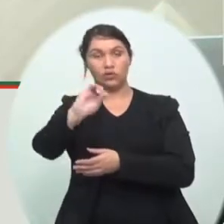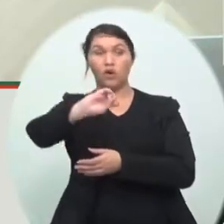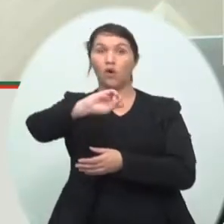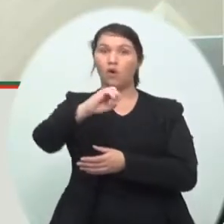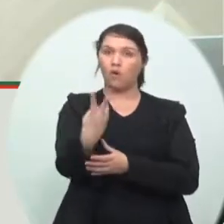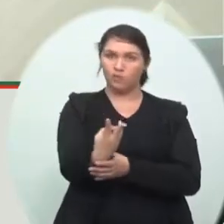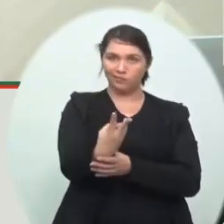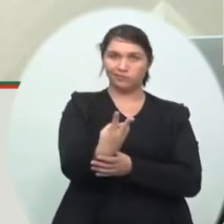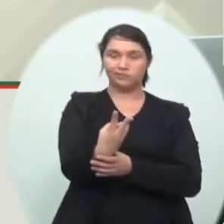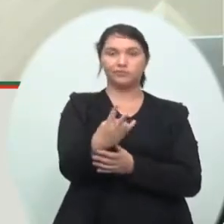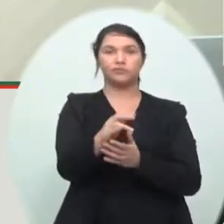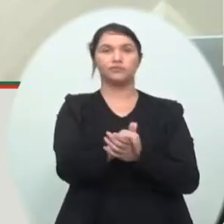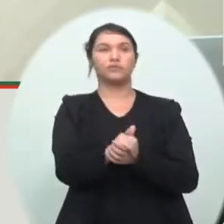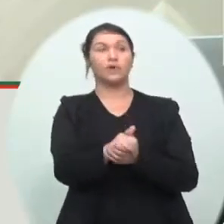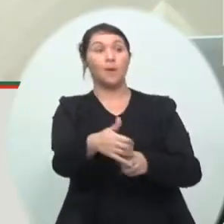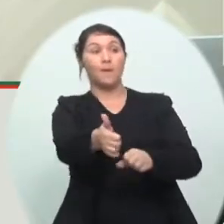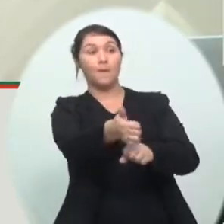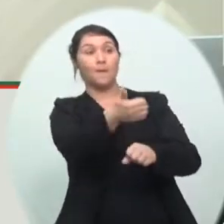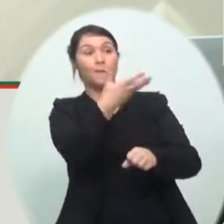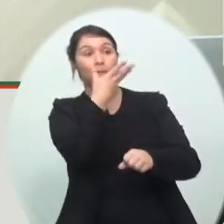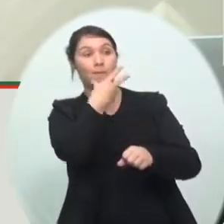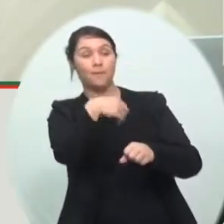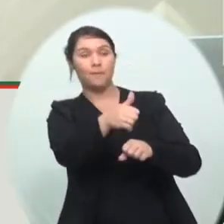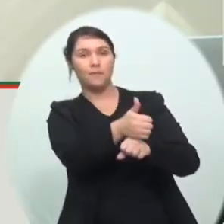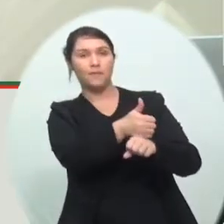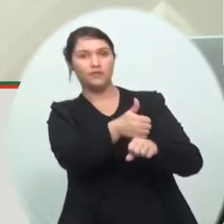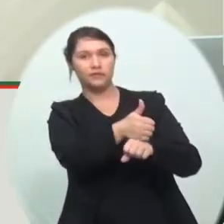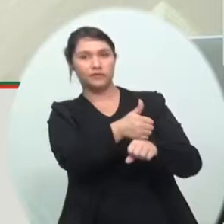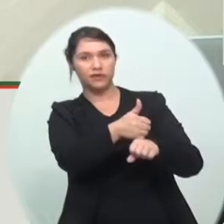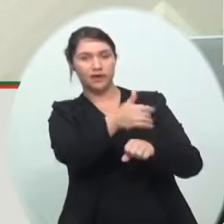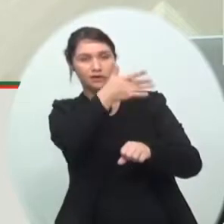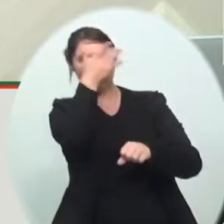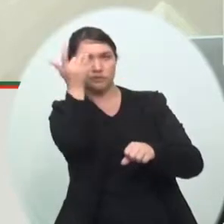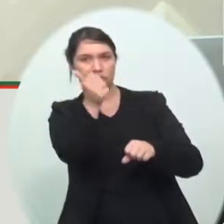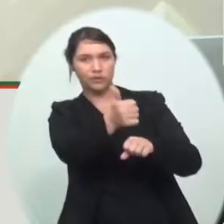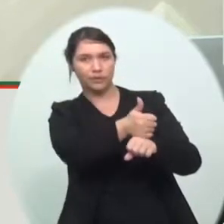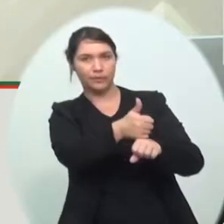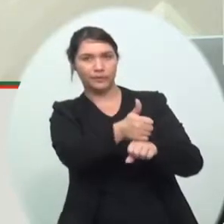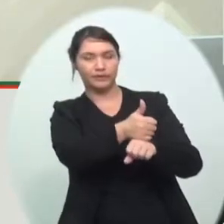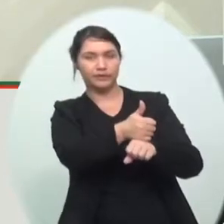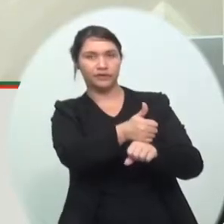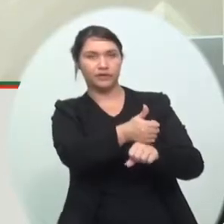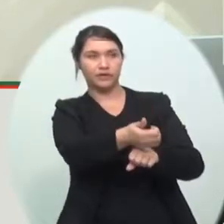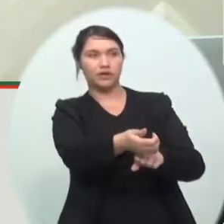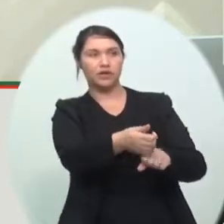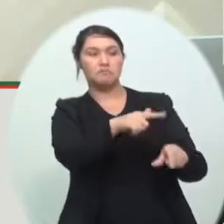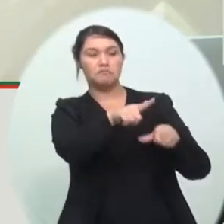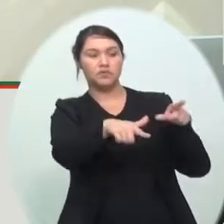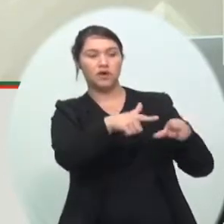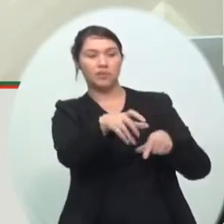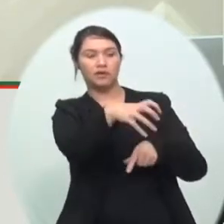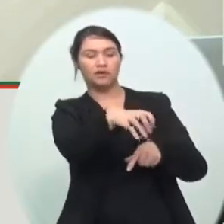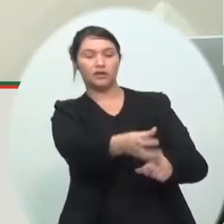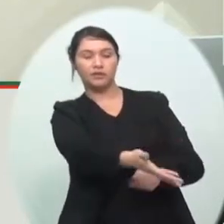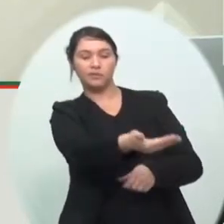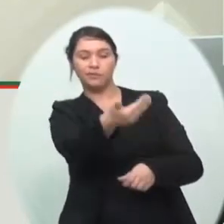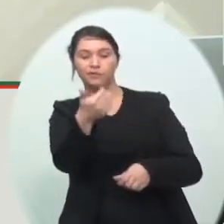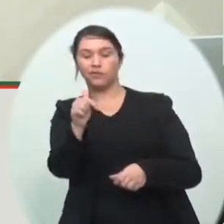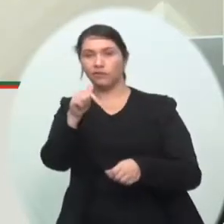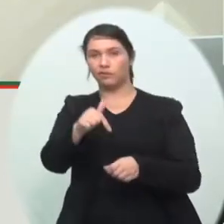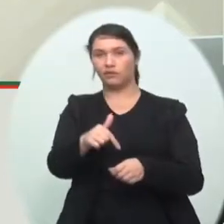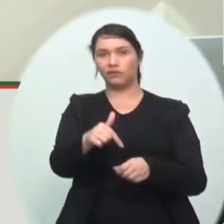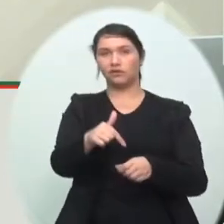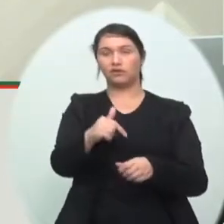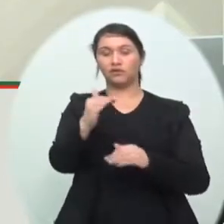mercado profissionais que já trabalham nessa área e que venham a implantar o nosso centro de inovação e que dê